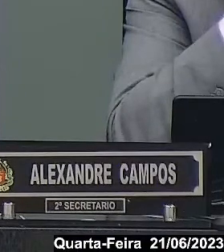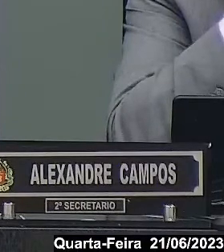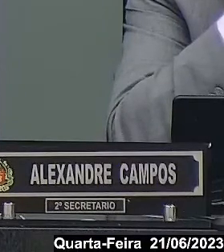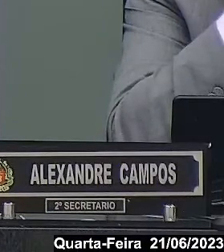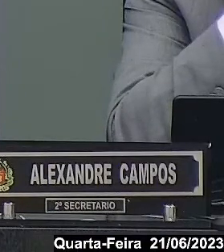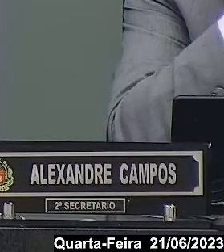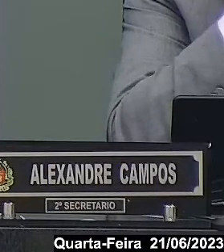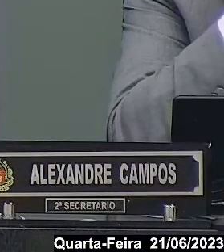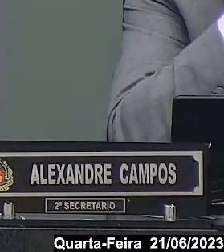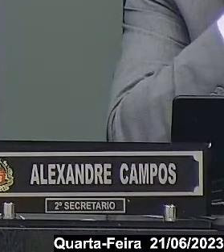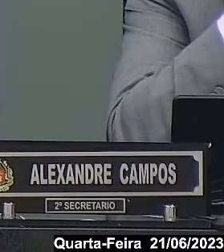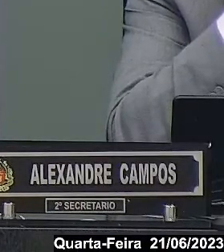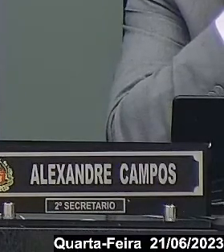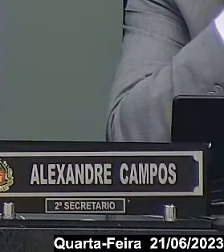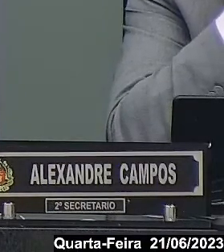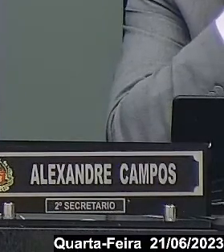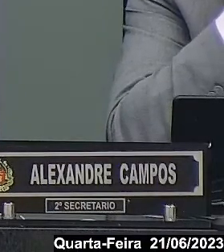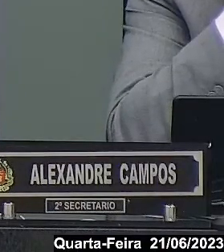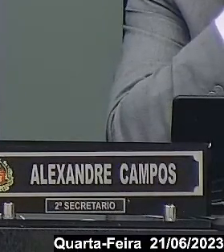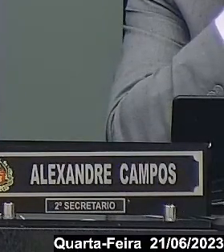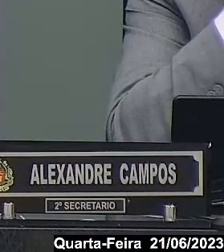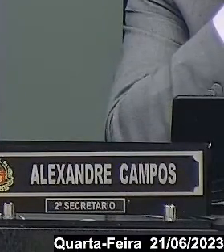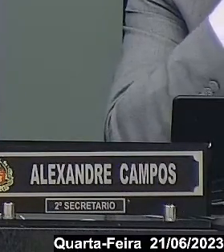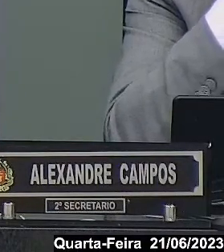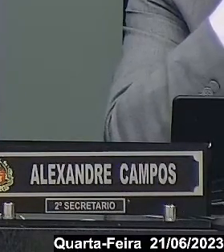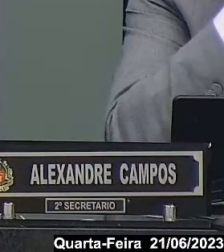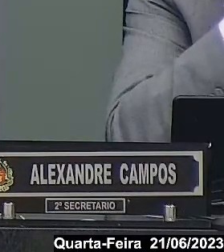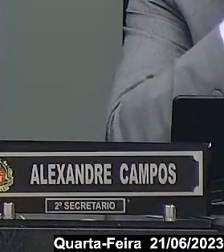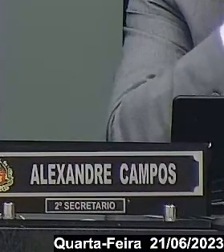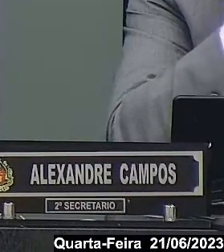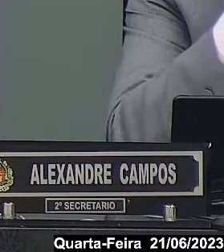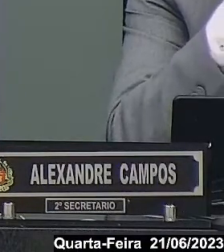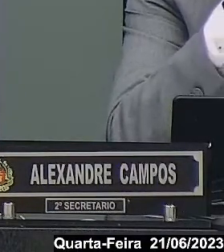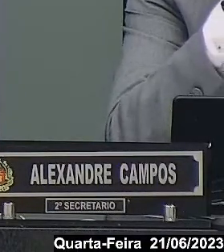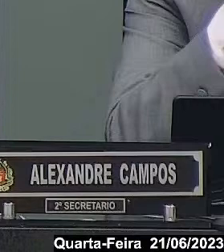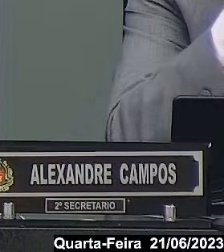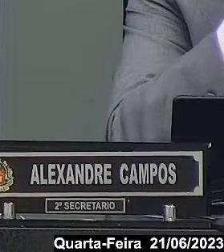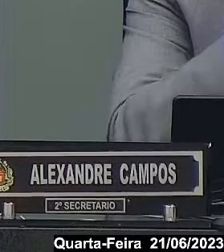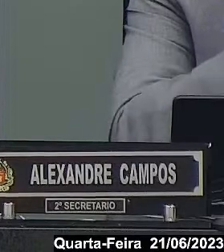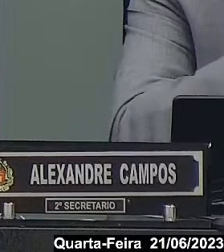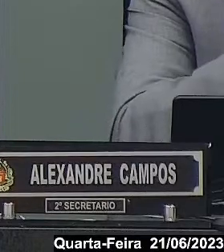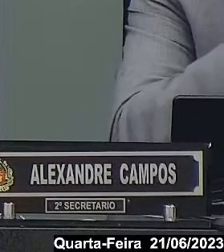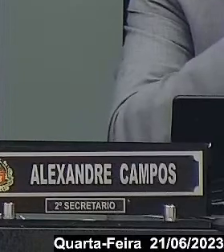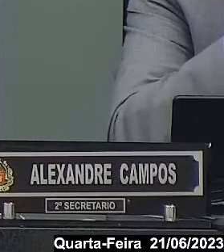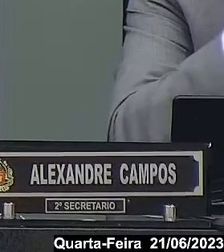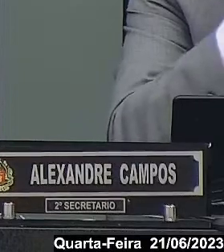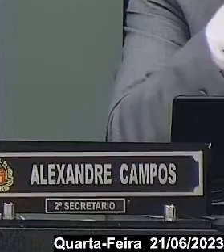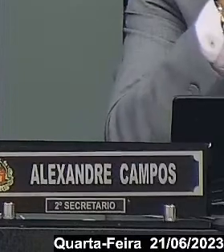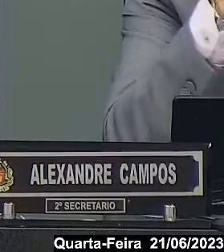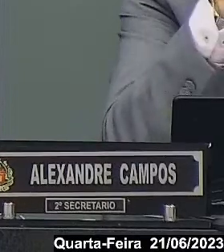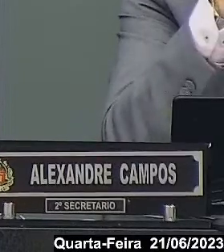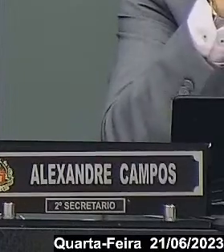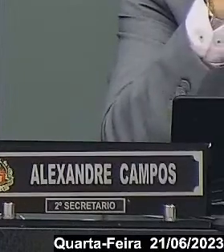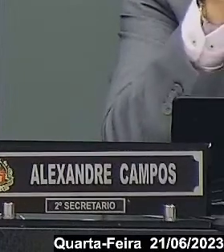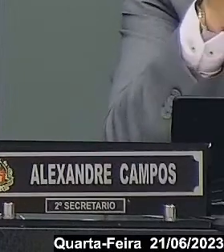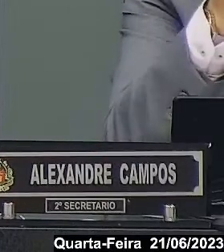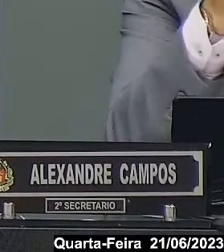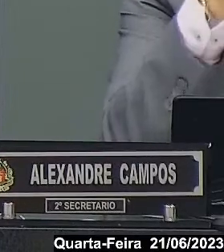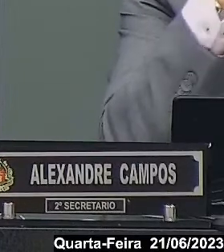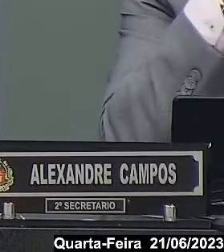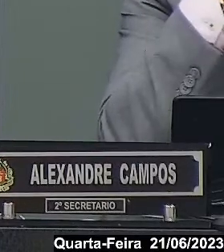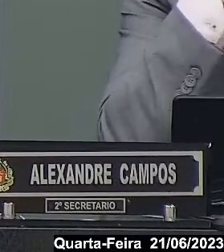senhor vice-presidente convocou os senhores vereadores para a próxima sessão ordinária, realizado no dia 20 de julho de